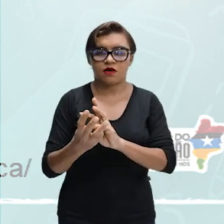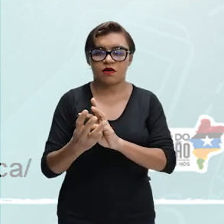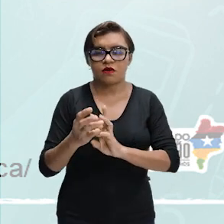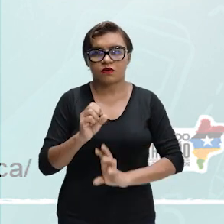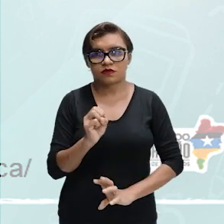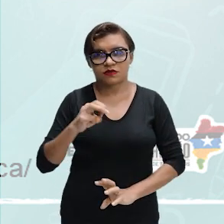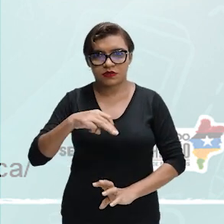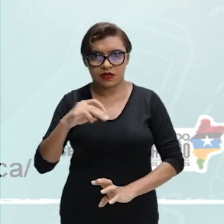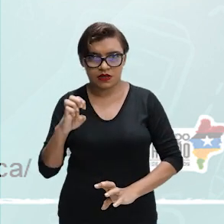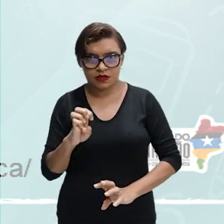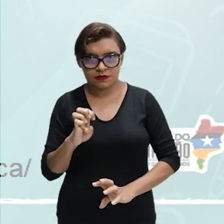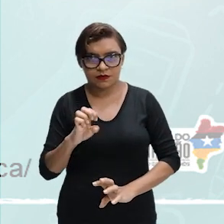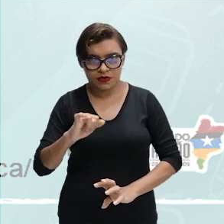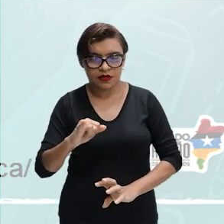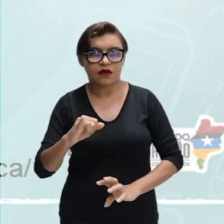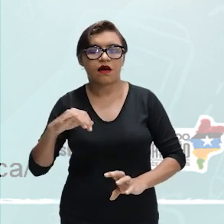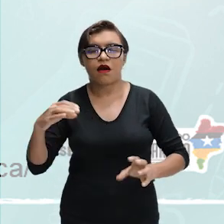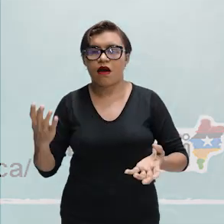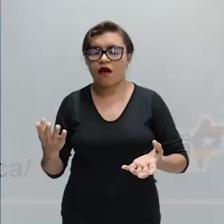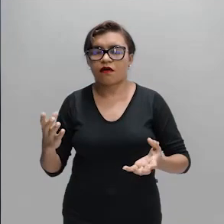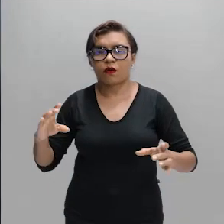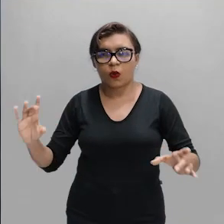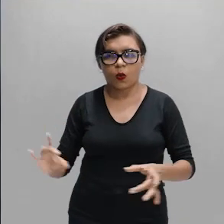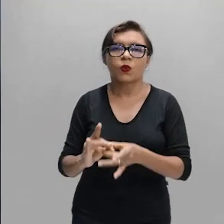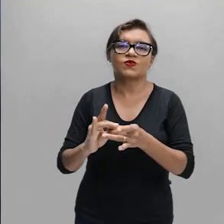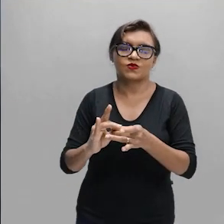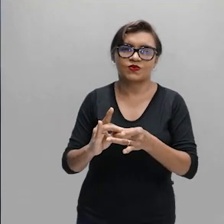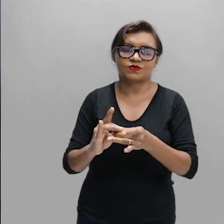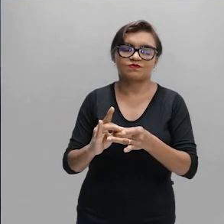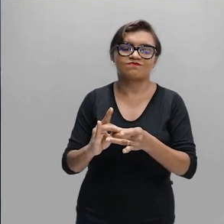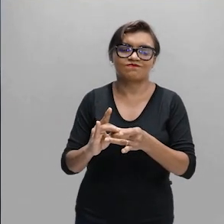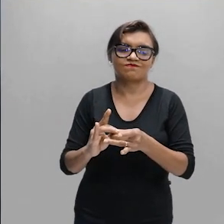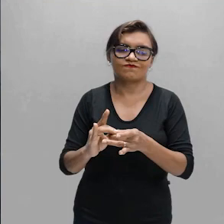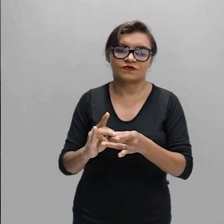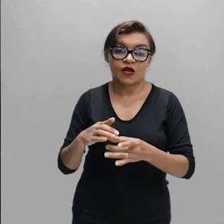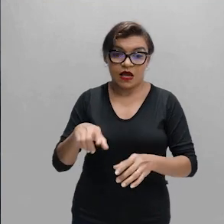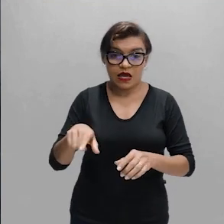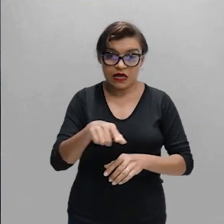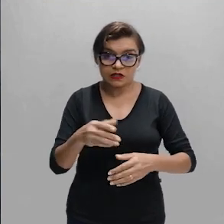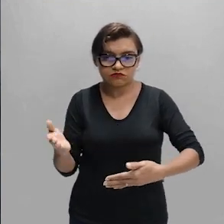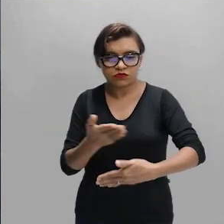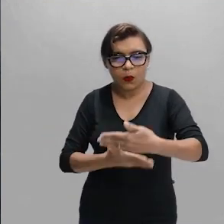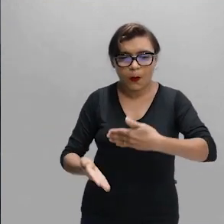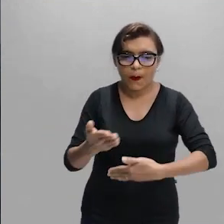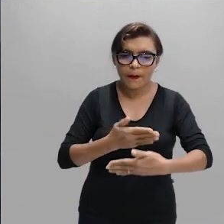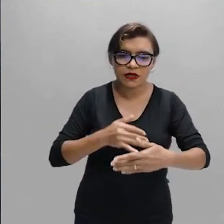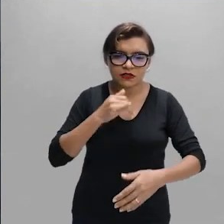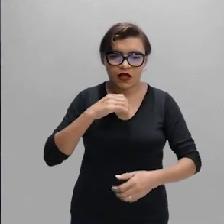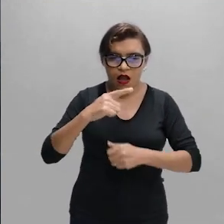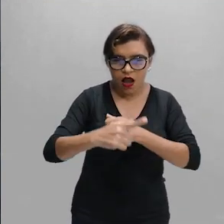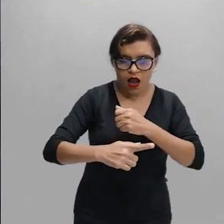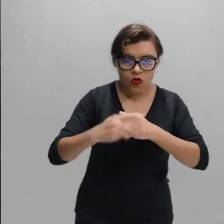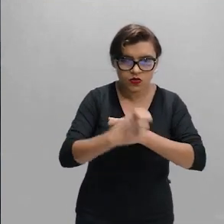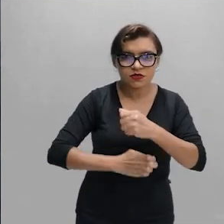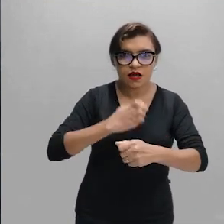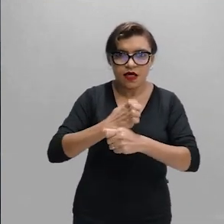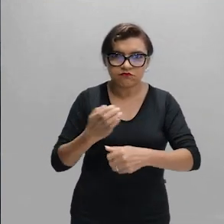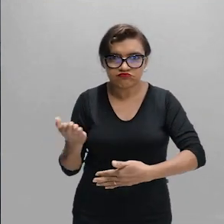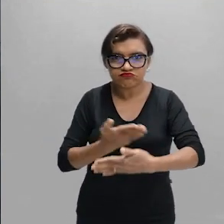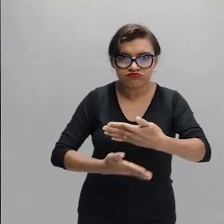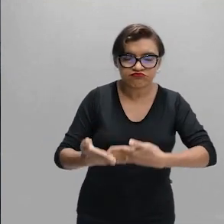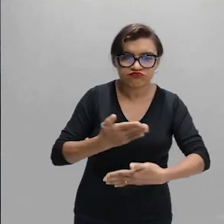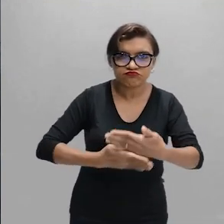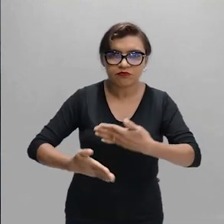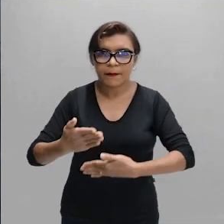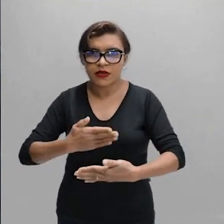silício, né, eles vão compartilhar entre si os seus elétrons. Isso para que eles fiquem, né,